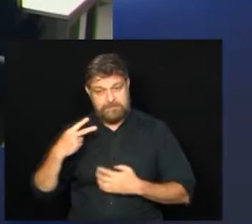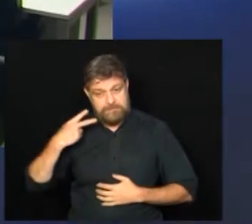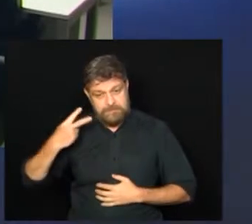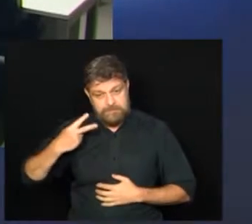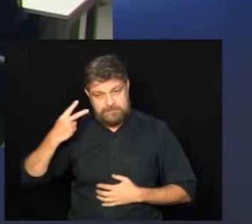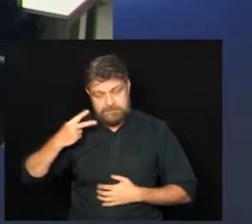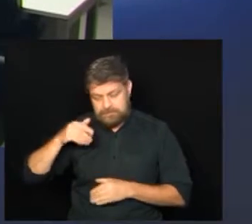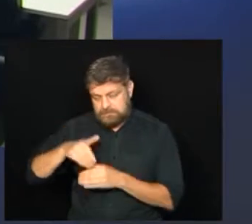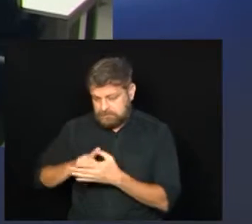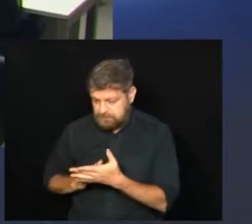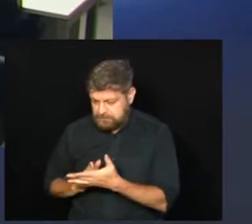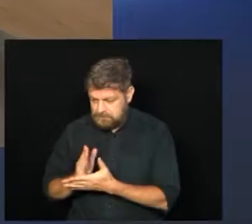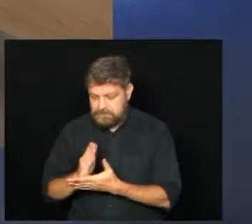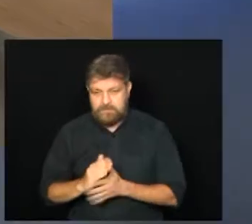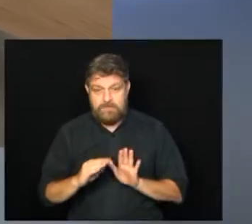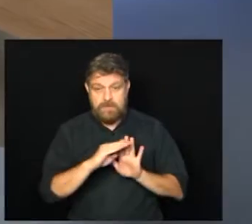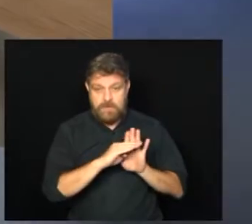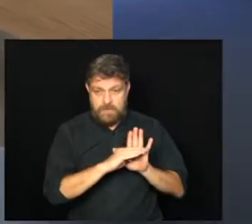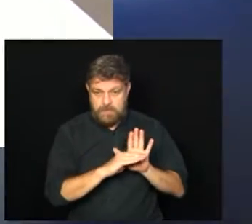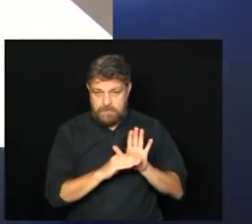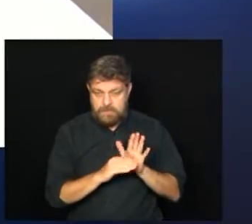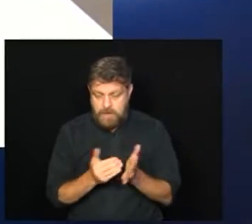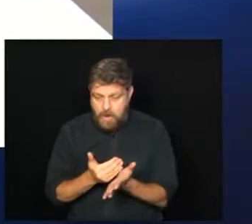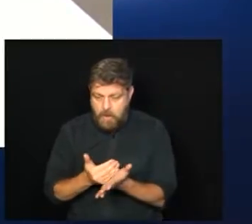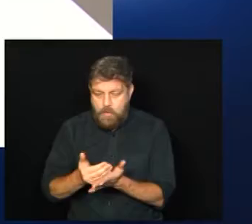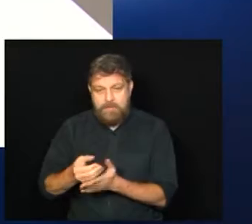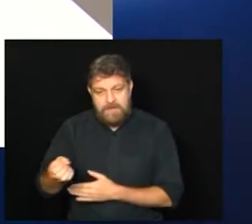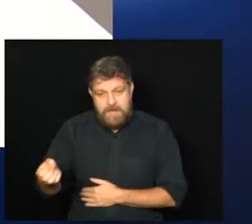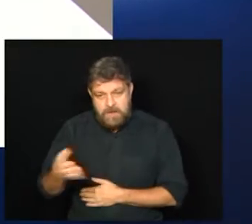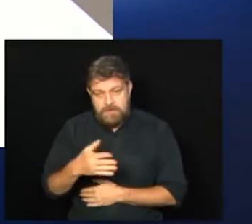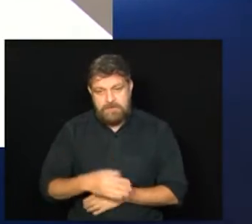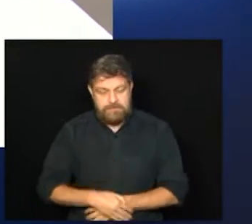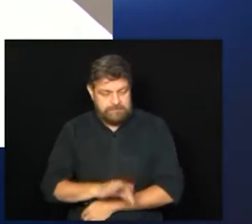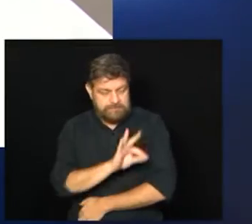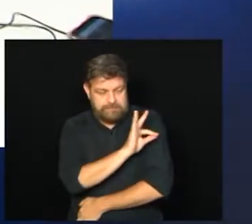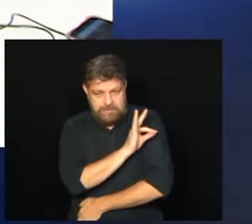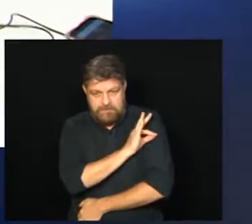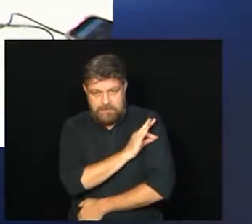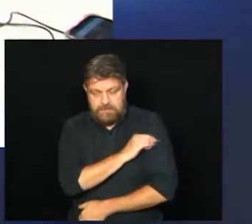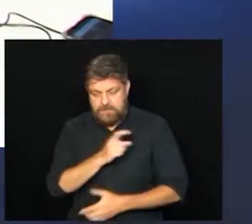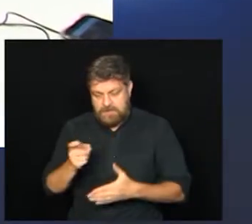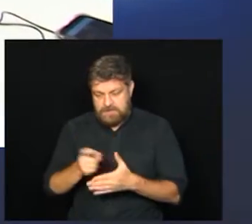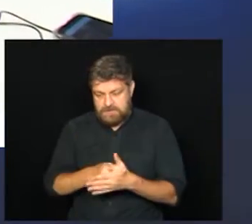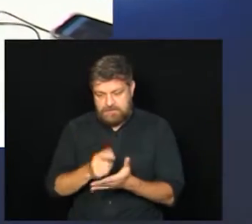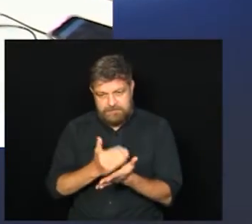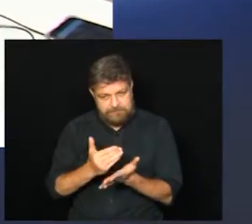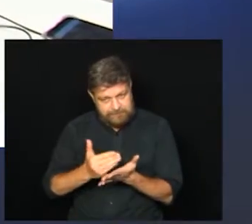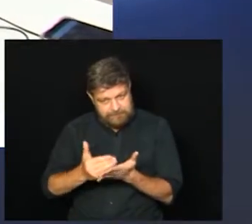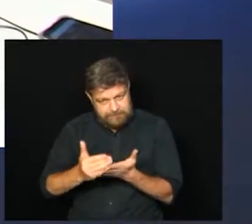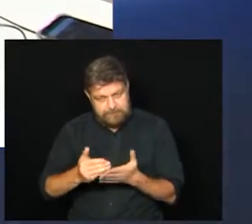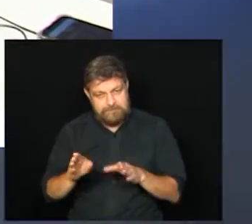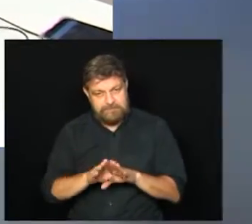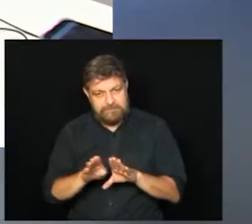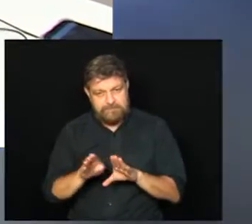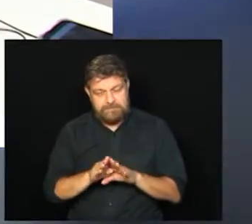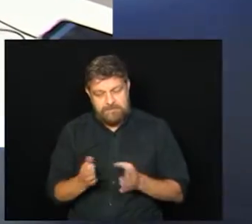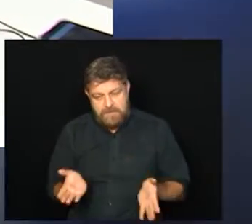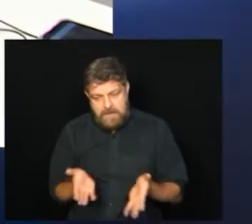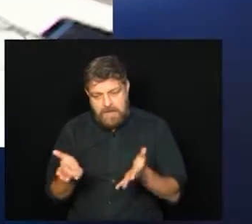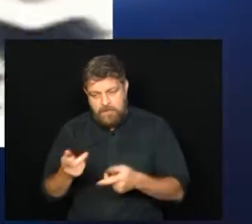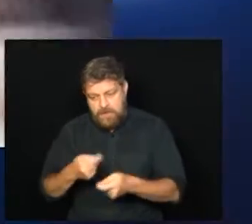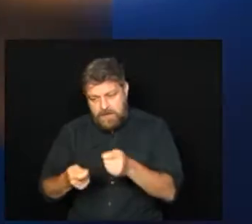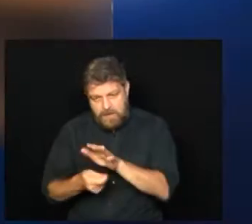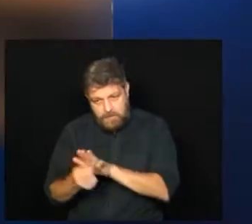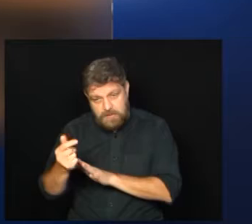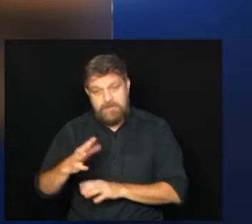em definitivo o programa Recomeça, Refis 2021 e Fundo de Apoio à Atividade Econômica do